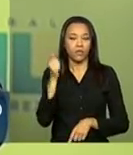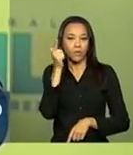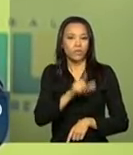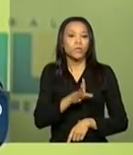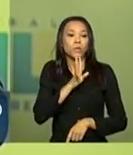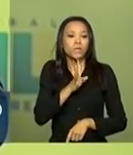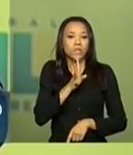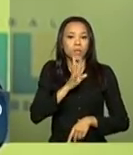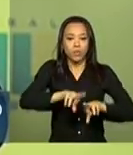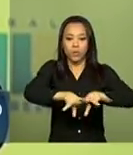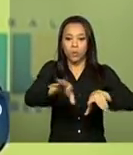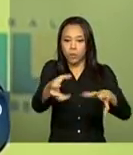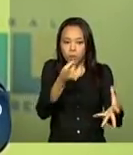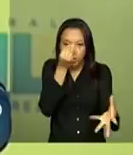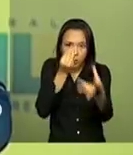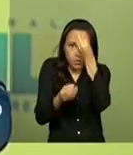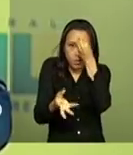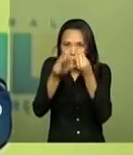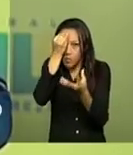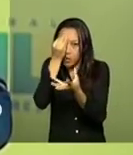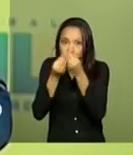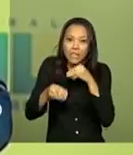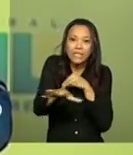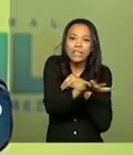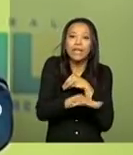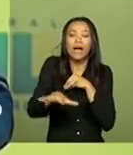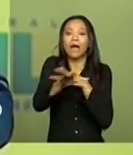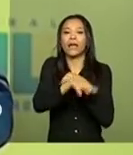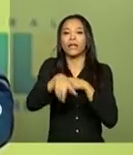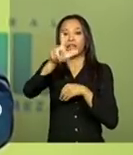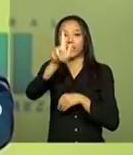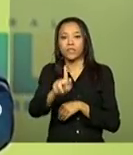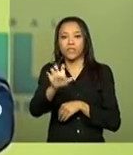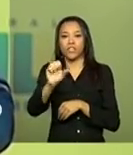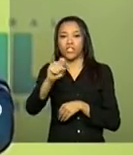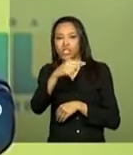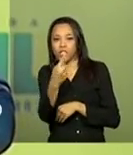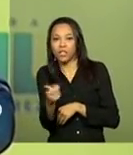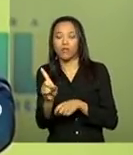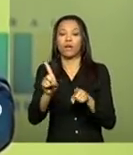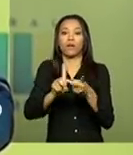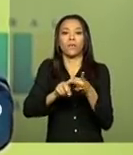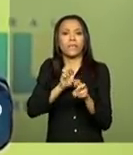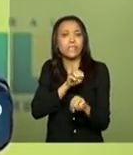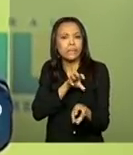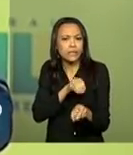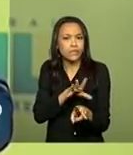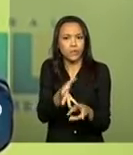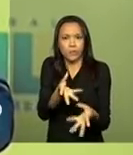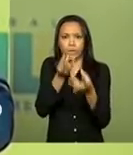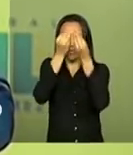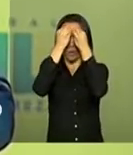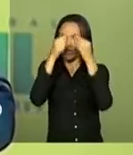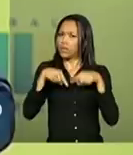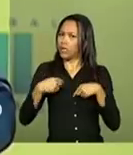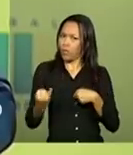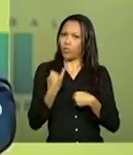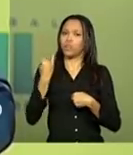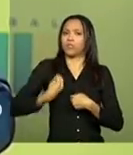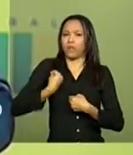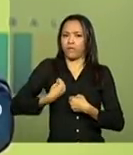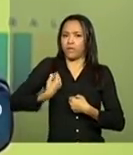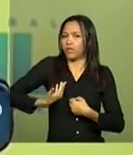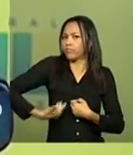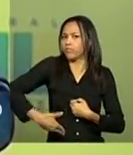na área de gestão, na área de educação. Tudo isso conta, é muito importante para a trajetória profissional da gente. mas isso